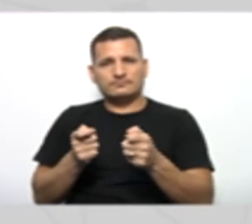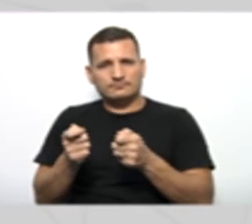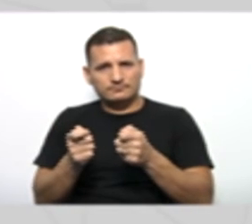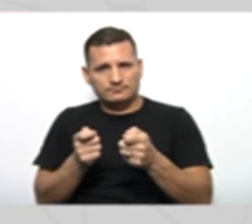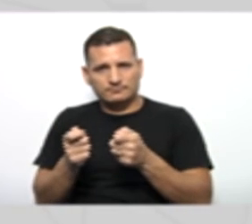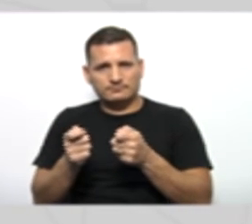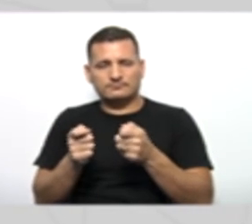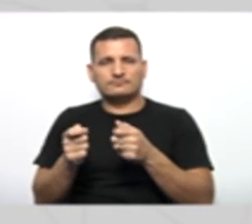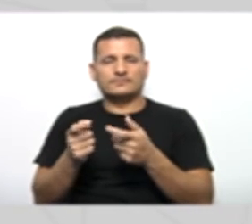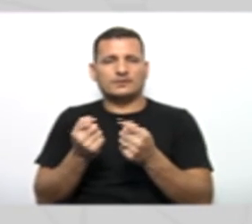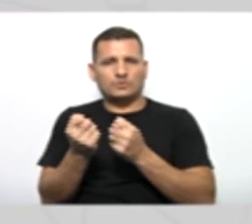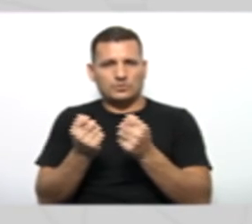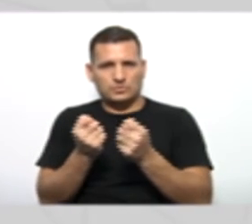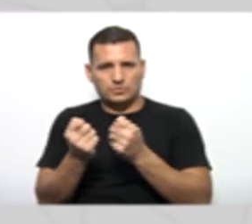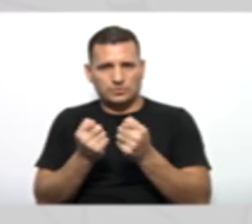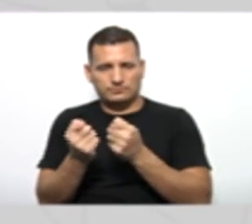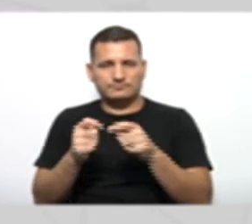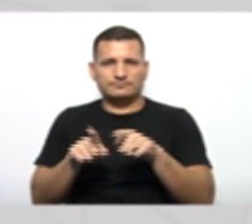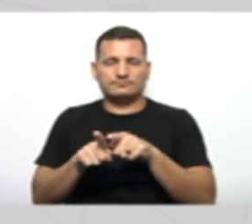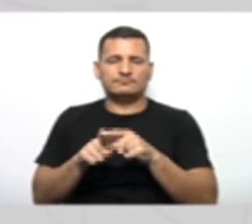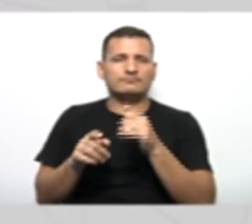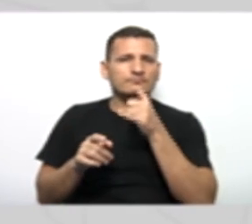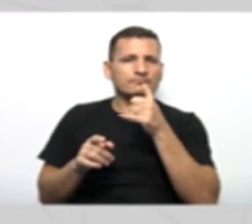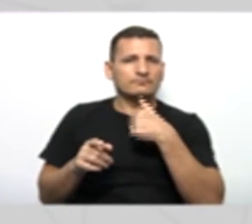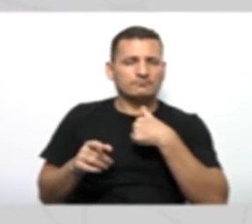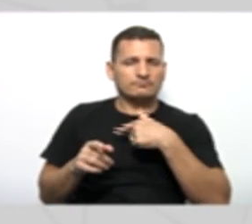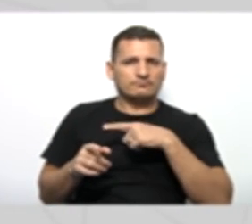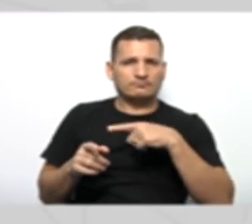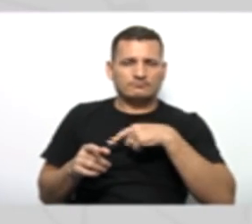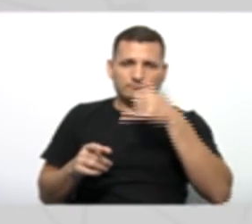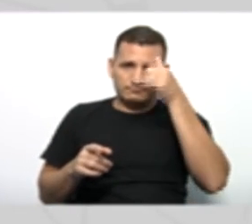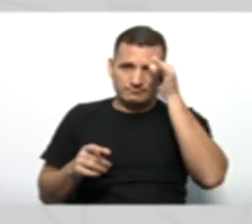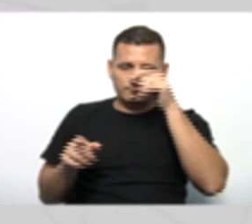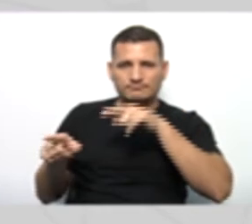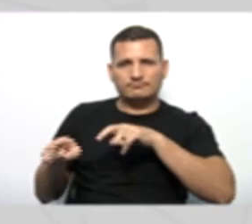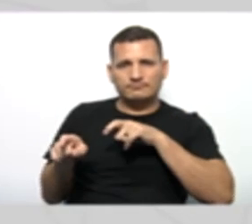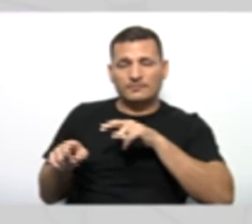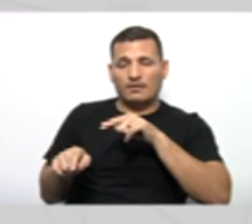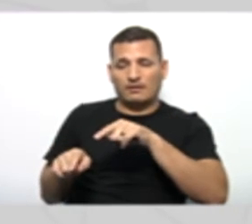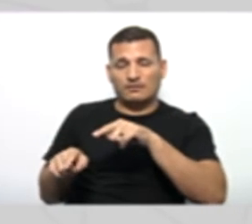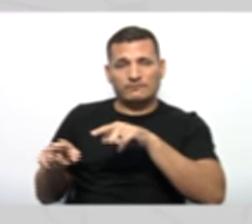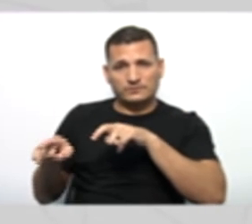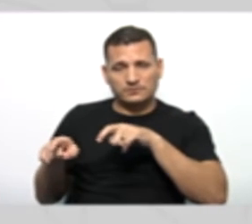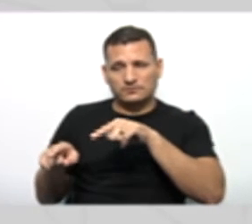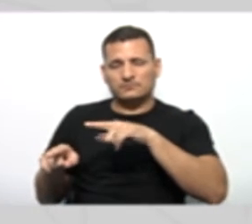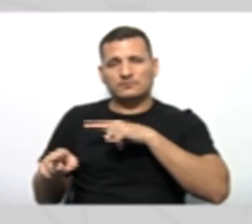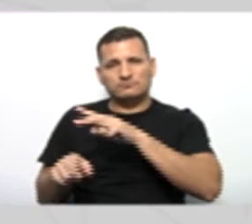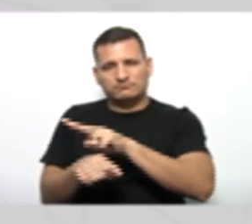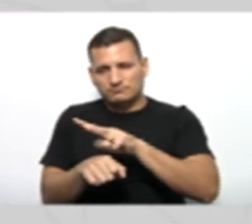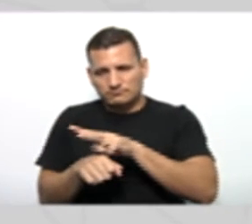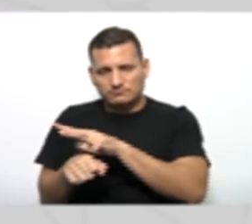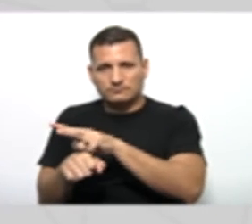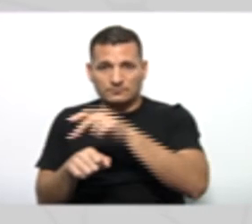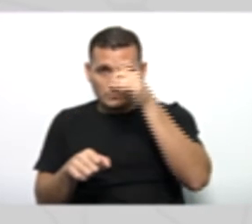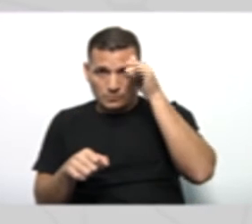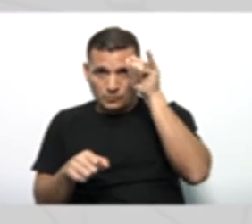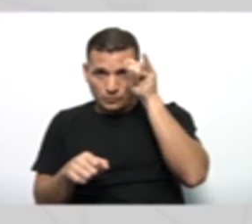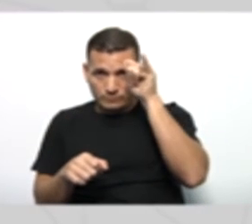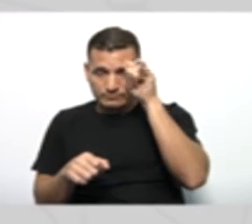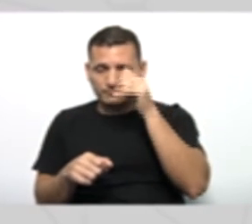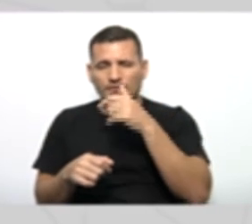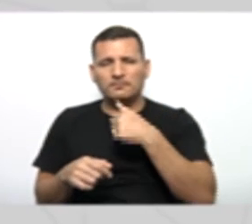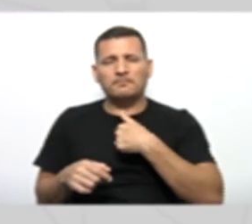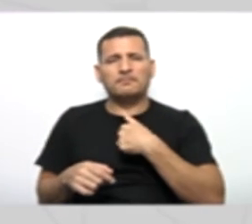eu desenvolvo tenho uma fazenda e essa fazenda produz bois, mas eu